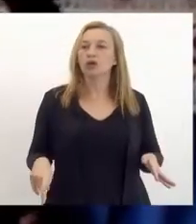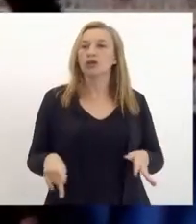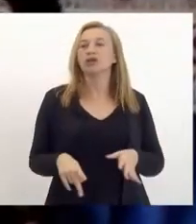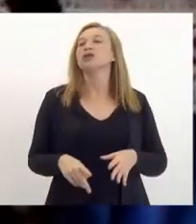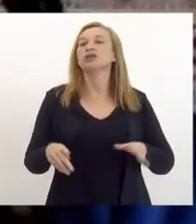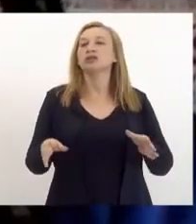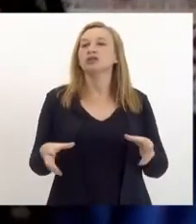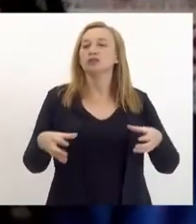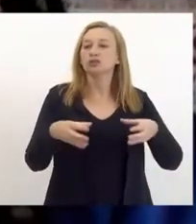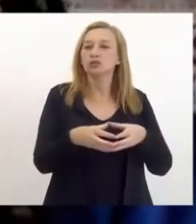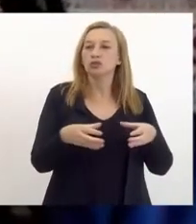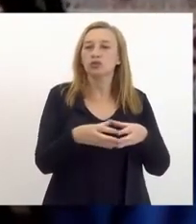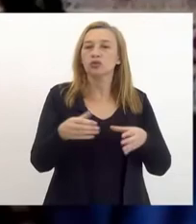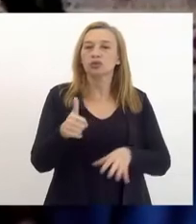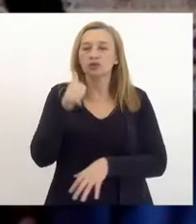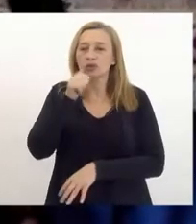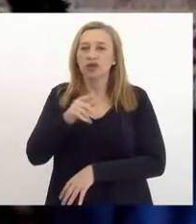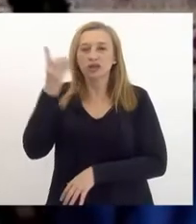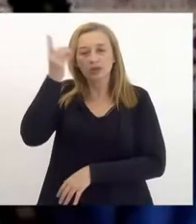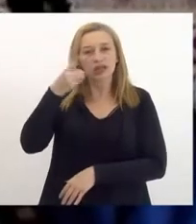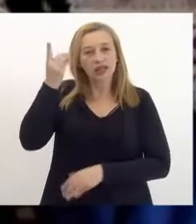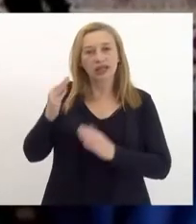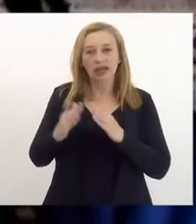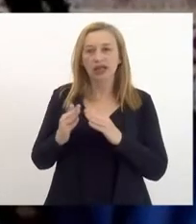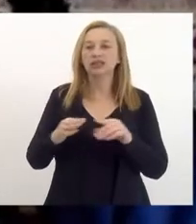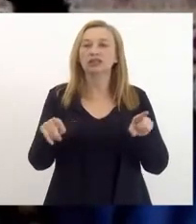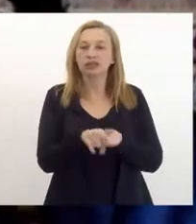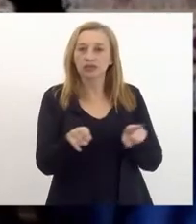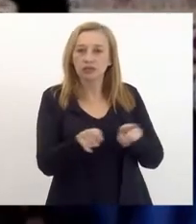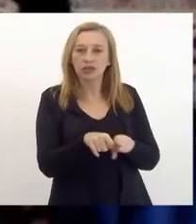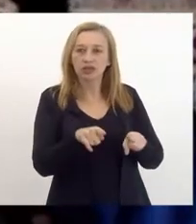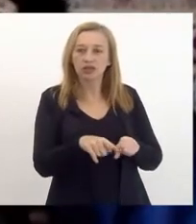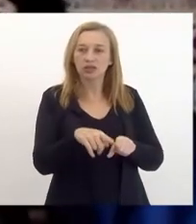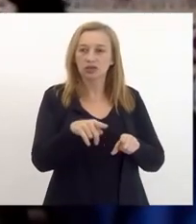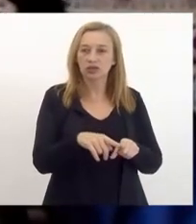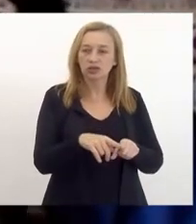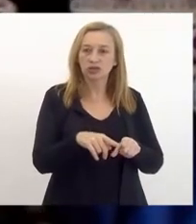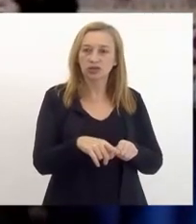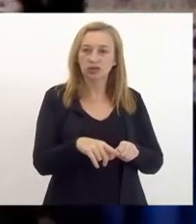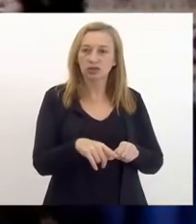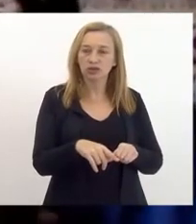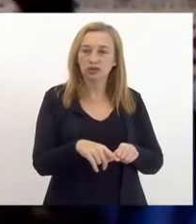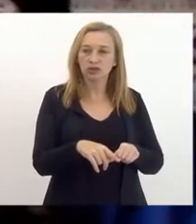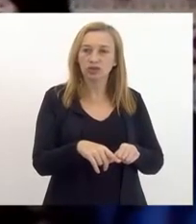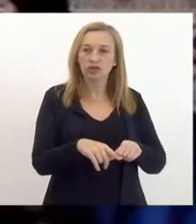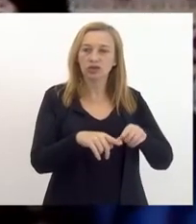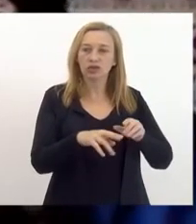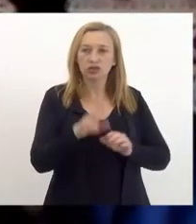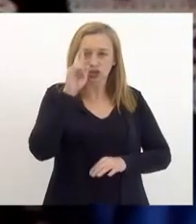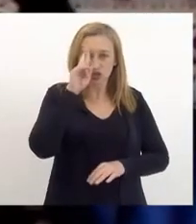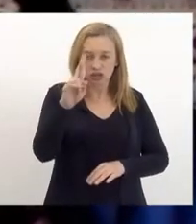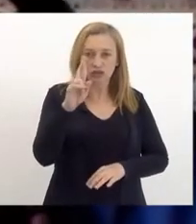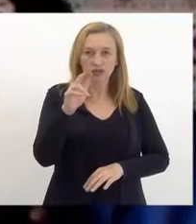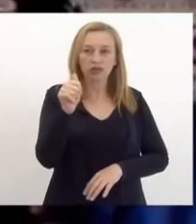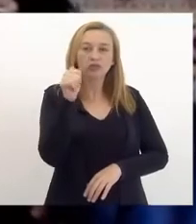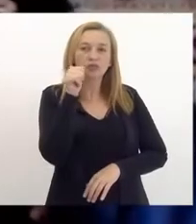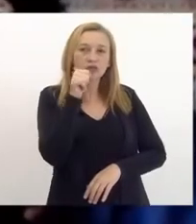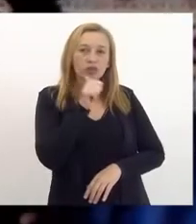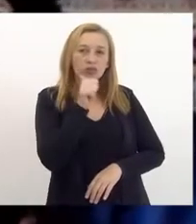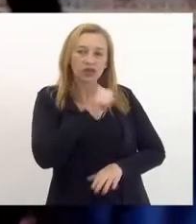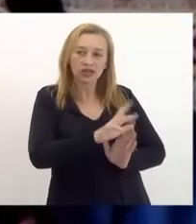da bancada feminina da casa e também das autoridades que, como mulheres que são, entendem